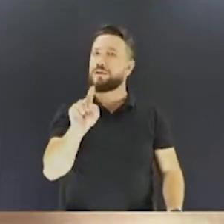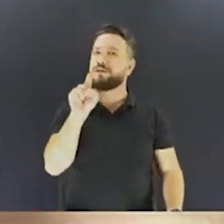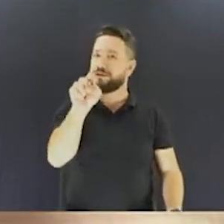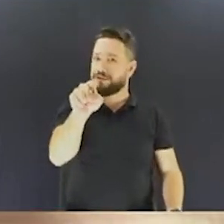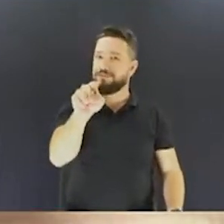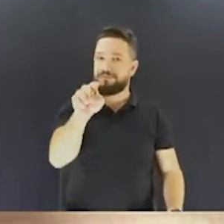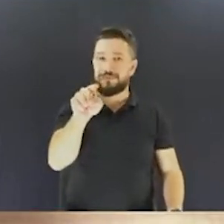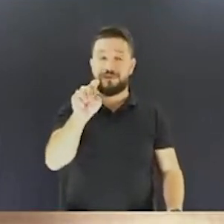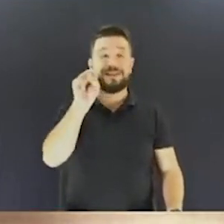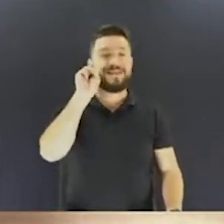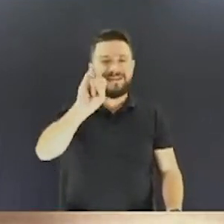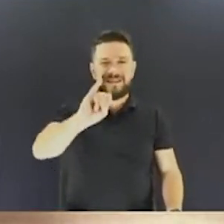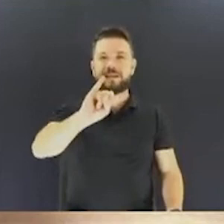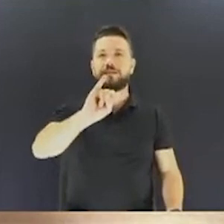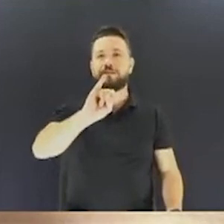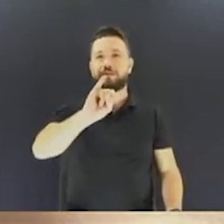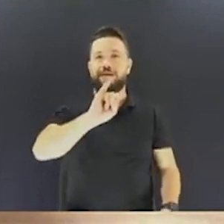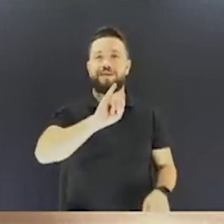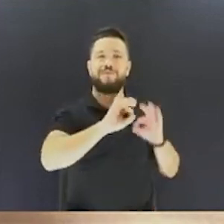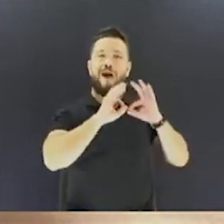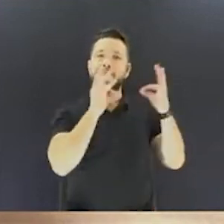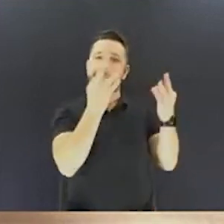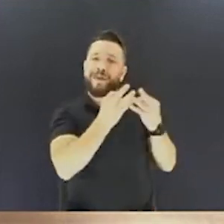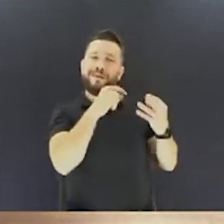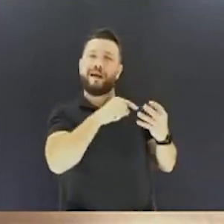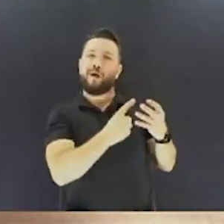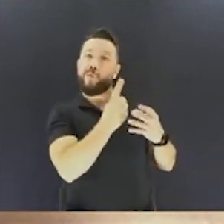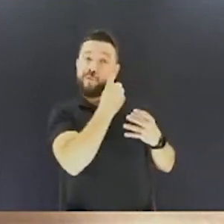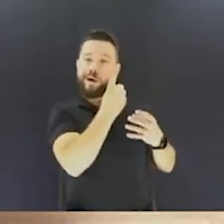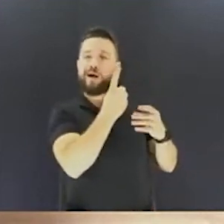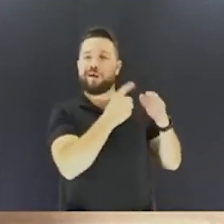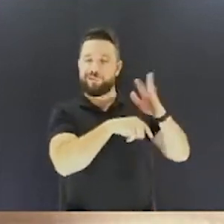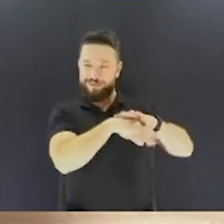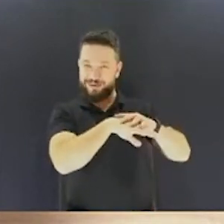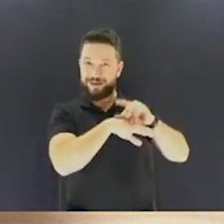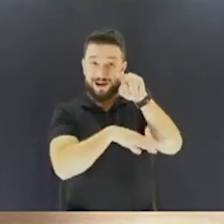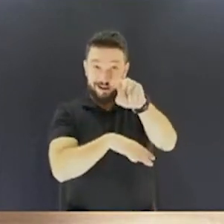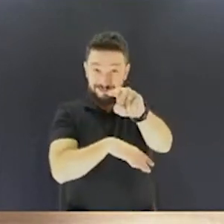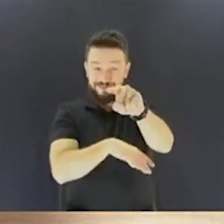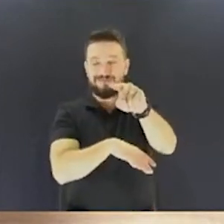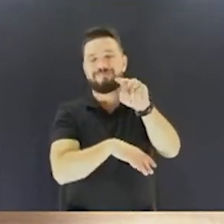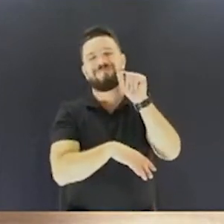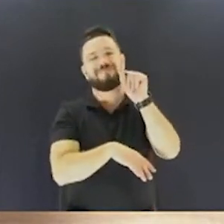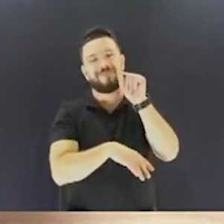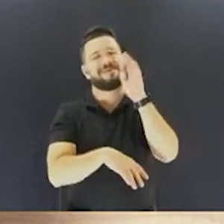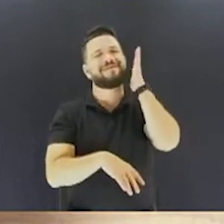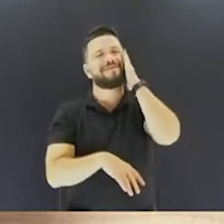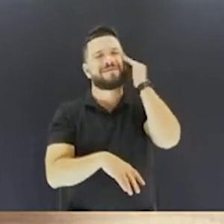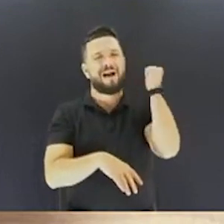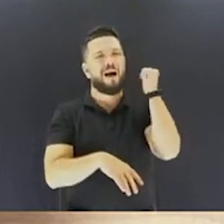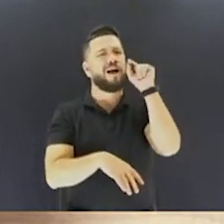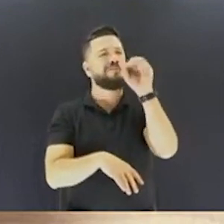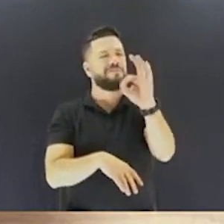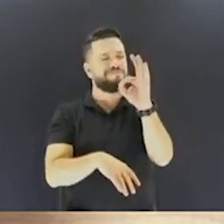tem alguém na família com uma situação como essa valoriza o